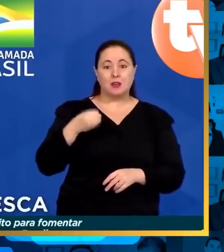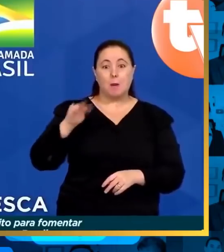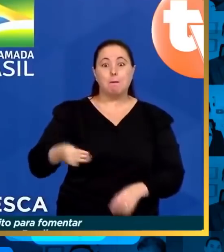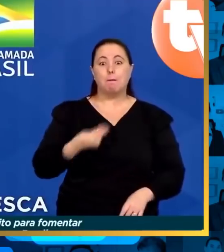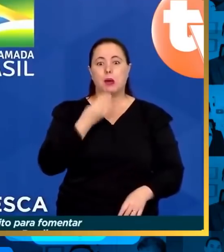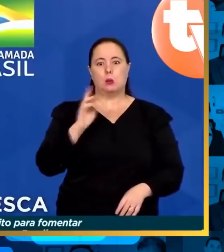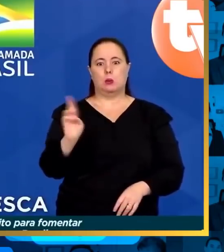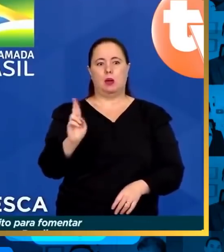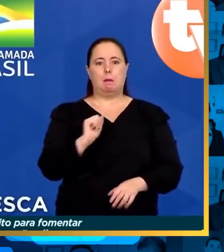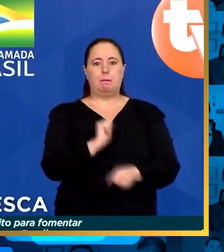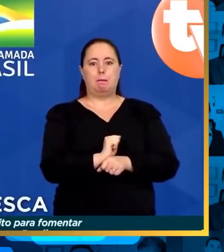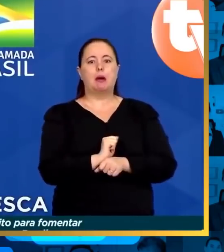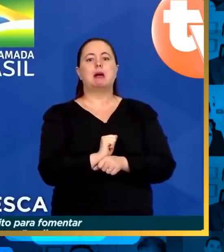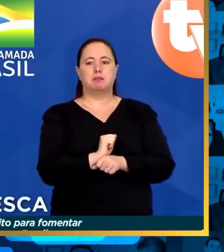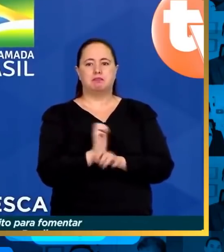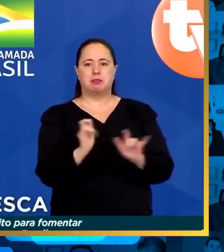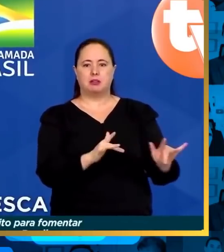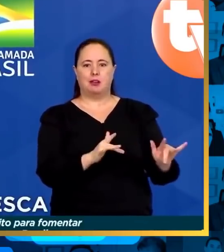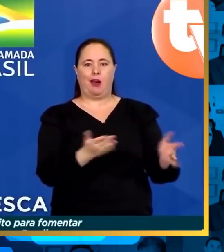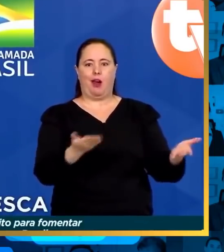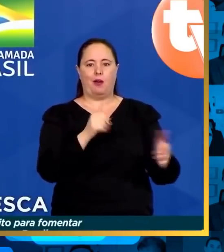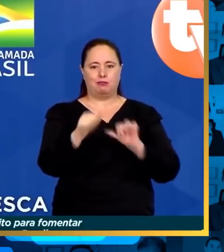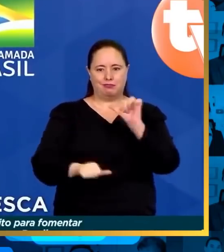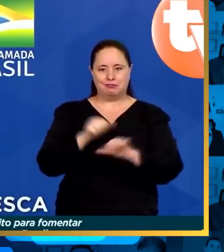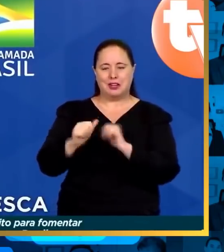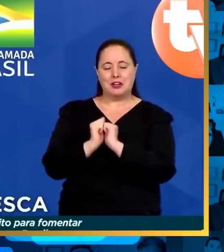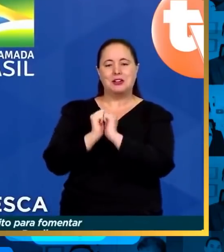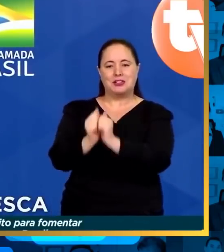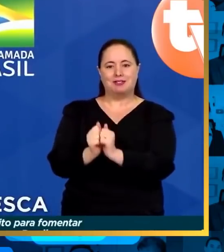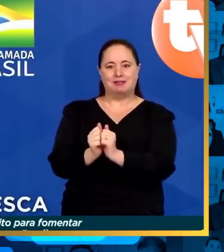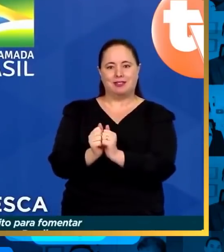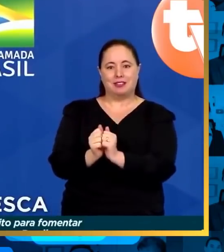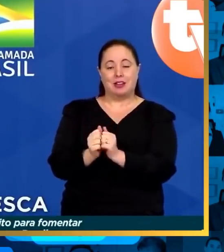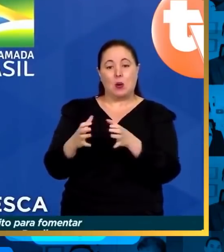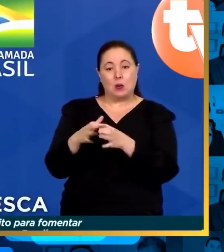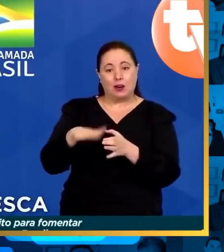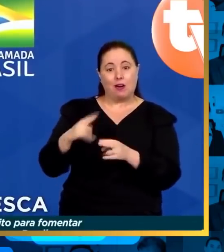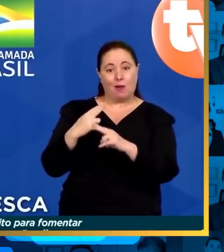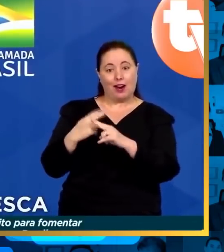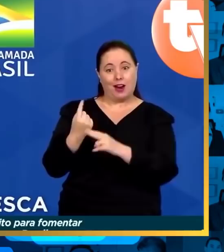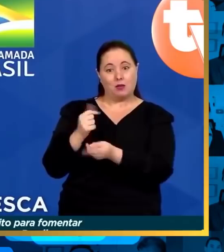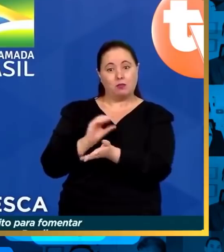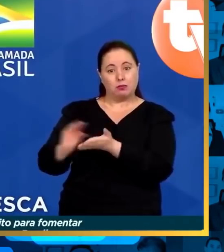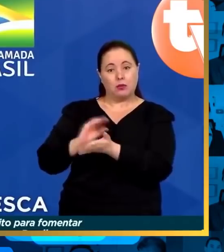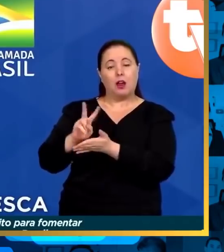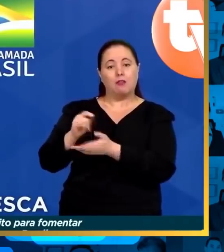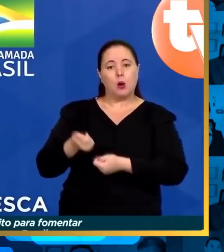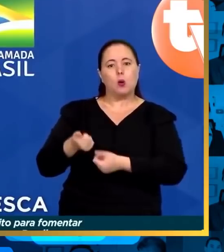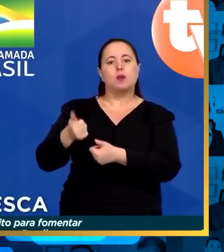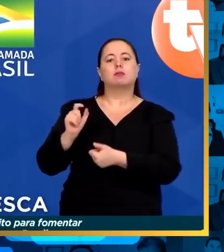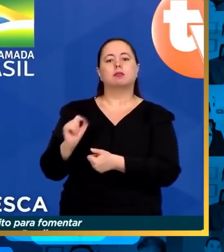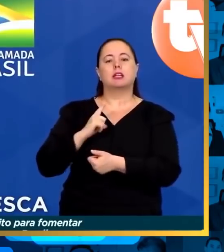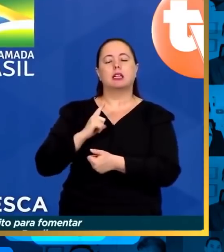reais parados e que agora, junto com essa grande ação da Caixa Econômica de Financiamento, vai poder oferecer